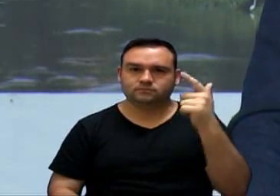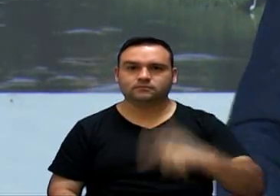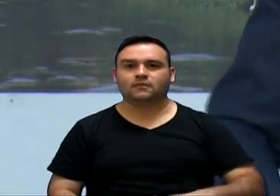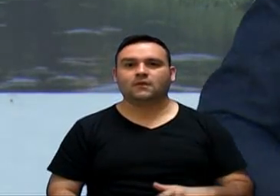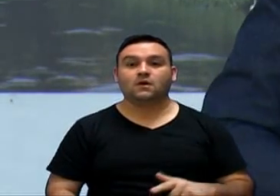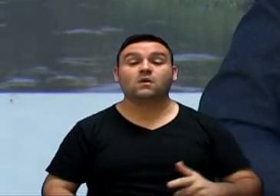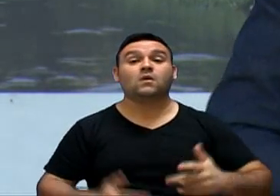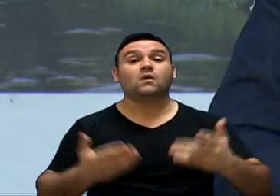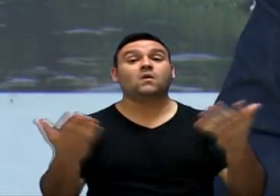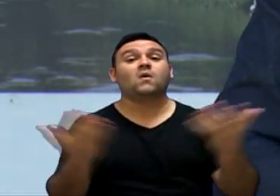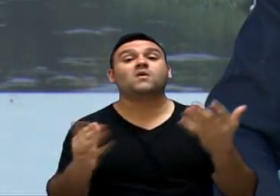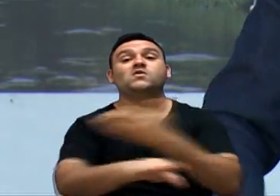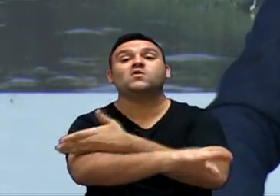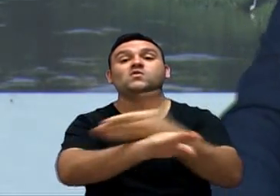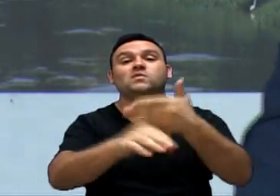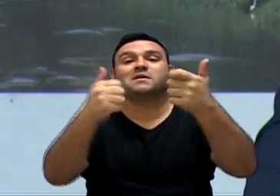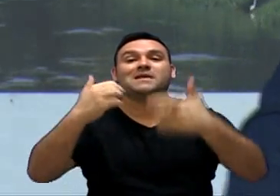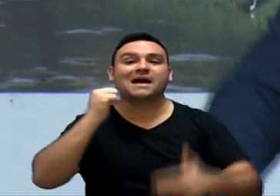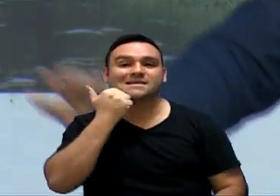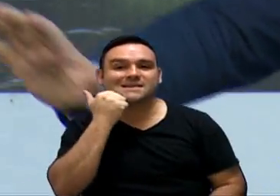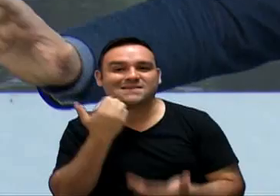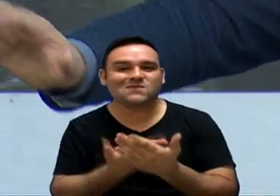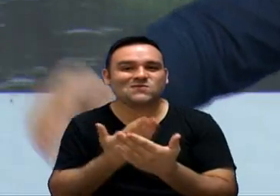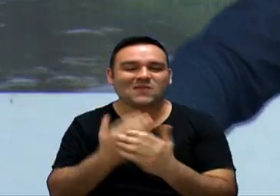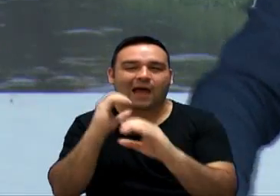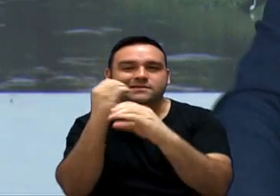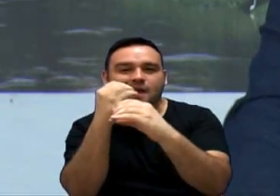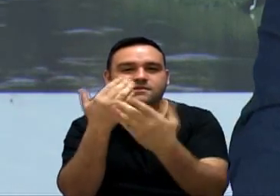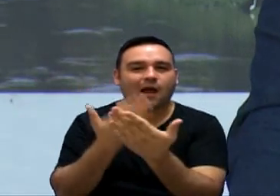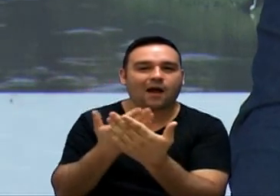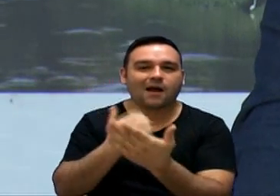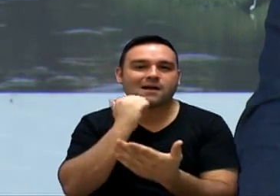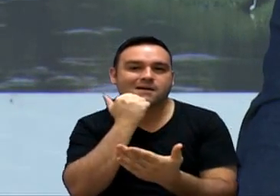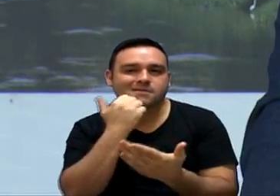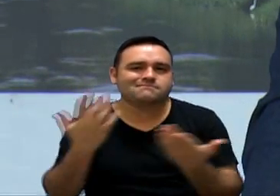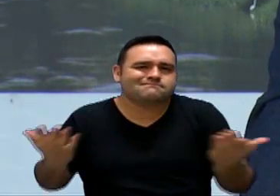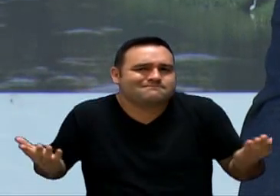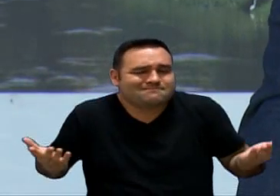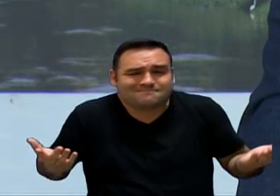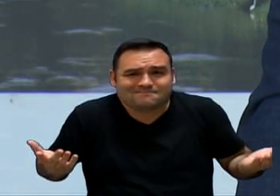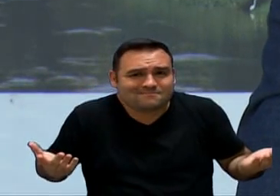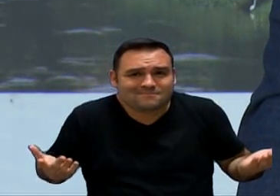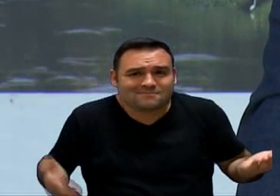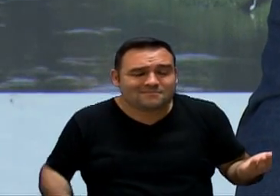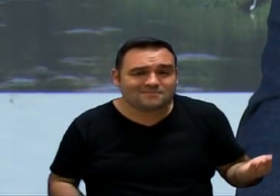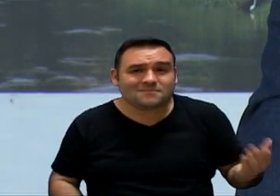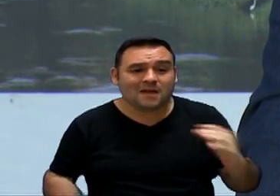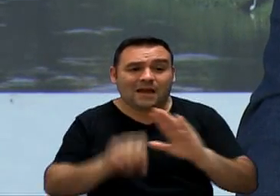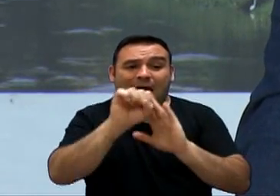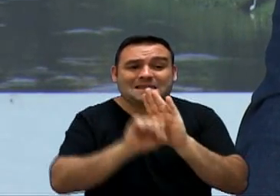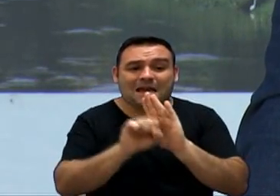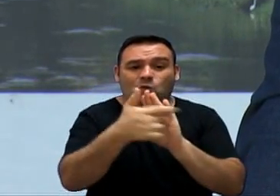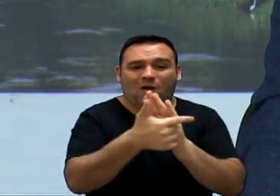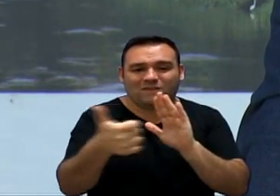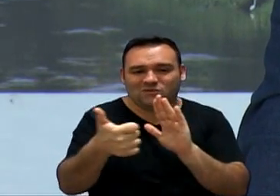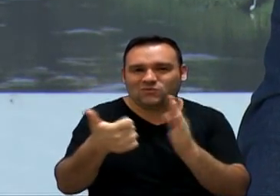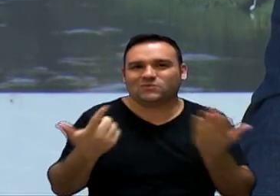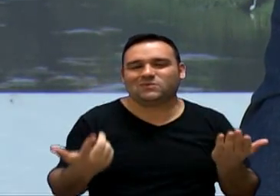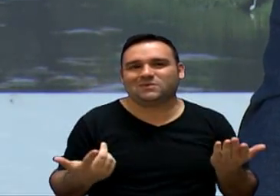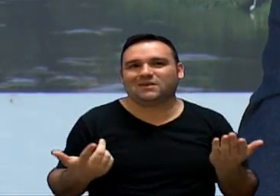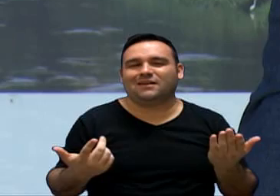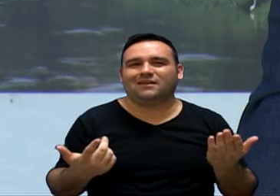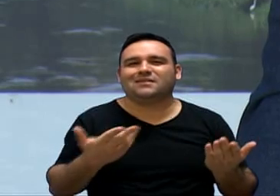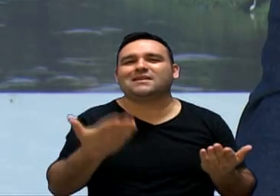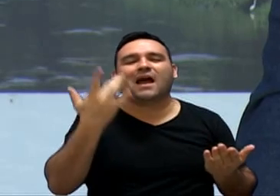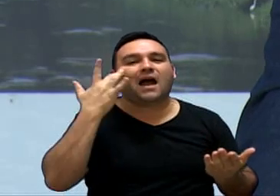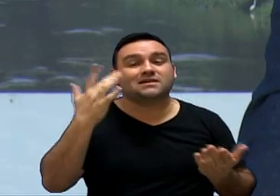eu digo uma coisa, hoje está na moda falar de ciência, né? Está na moda falar de ciência. Ora, pois, em pleno século XXI,